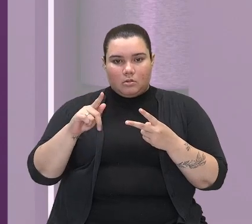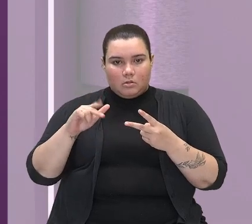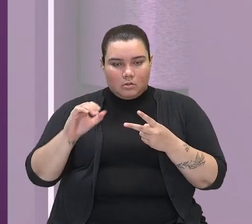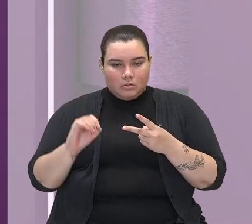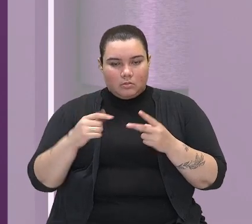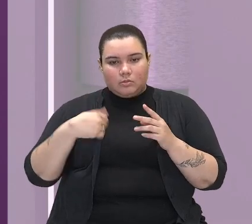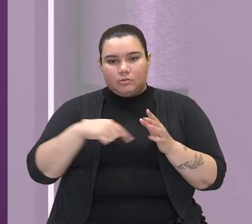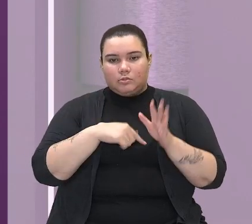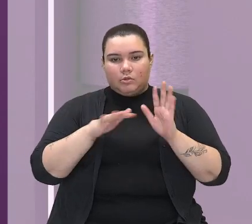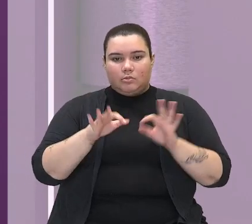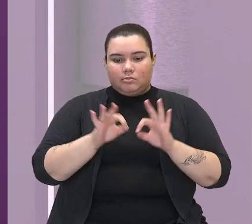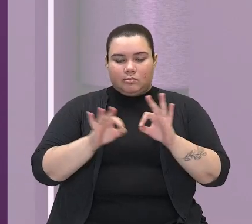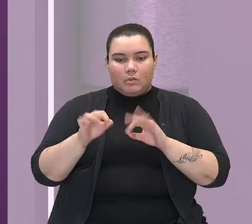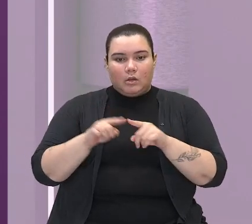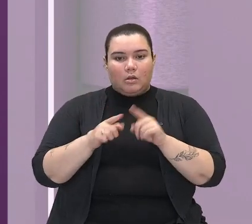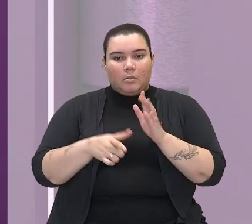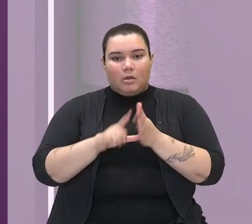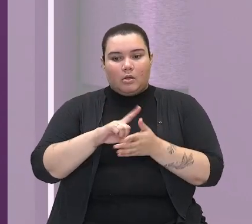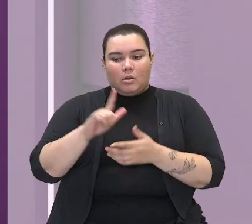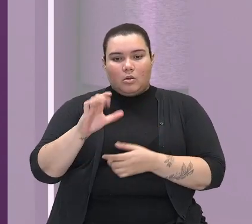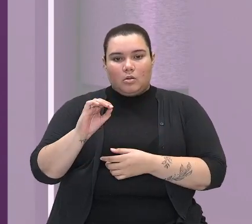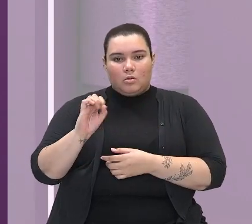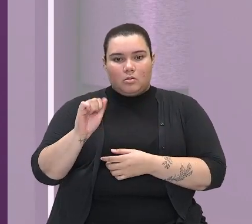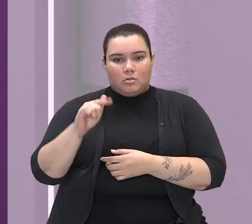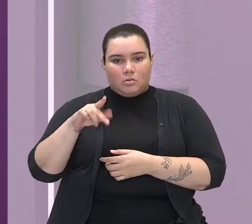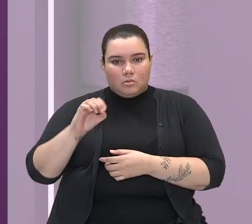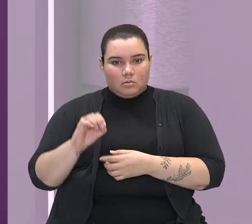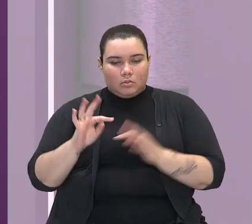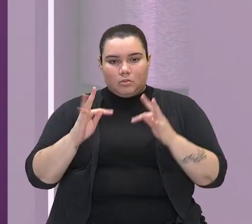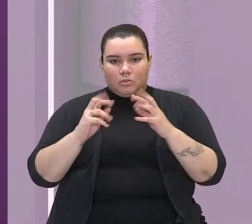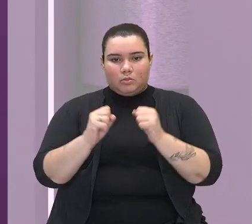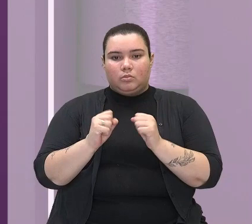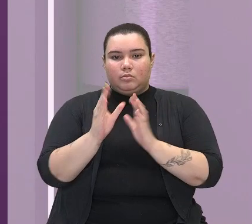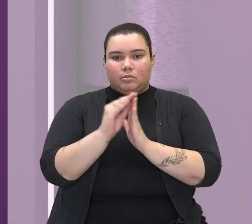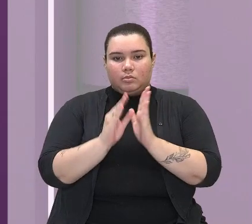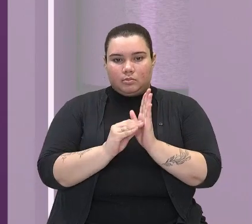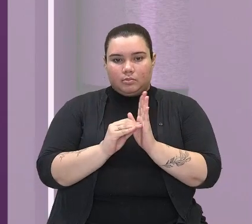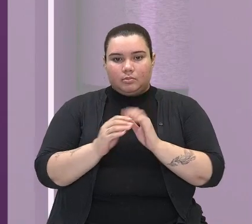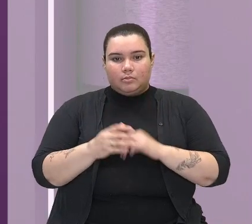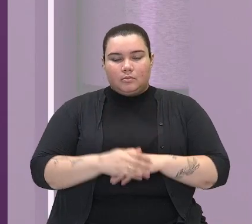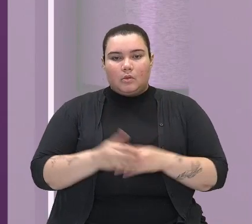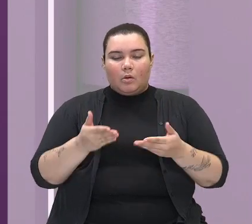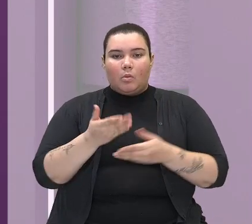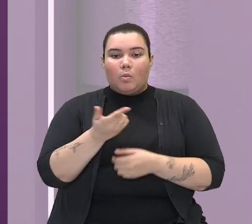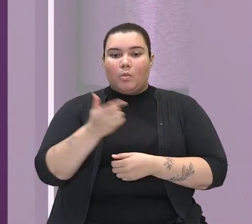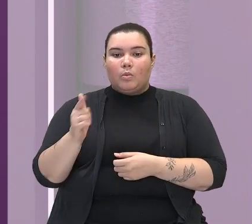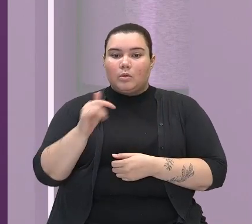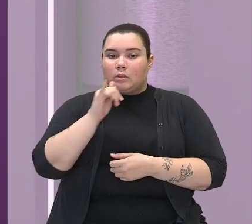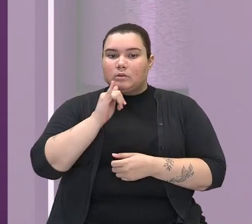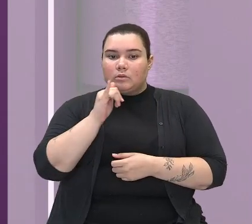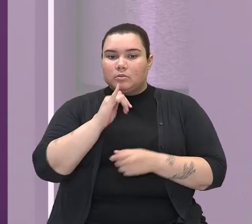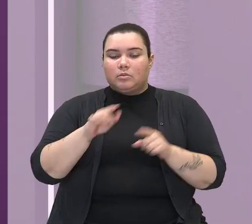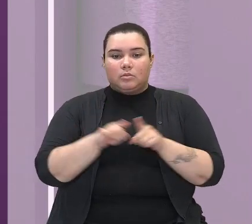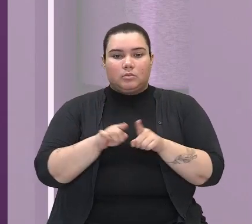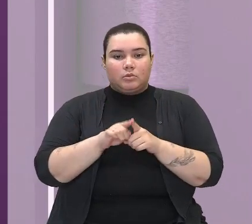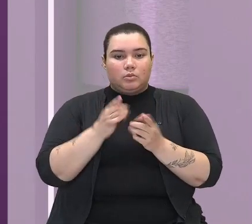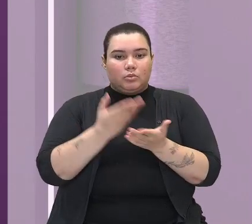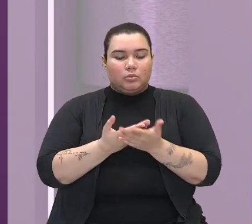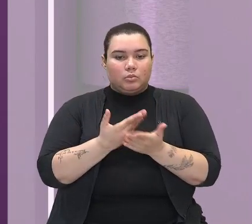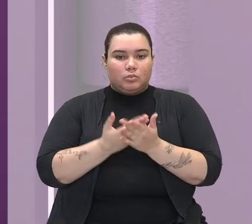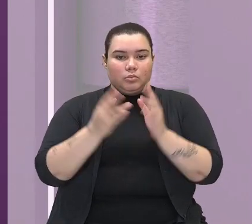tinha trabalhado também a área do losango, então todos foram contemplados aí. Vamos para mais um exemplo, porque nós também falamos